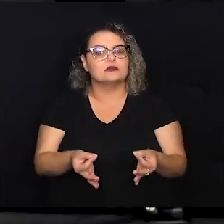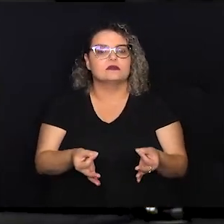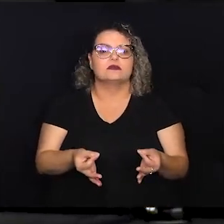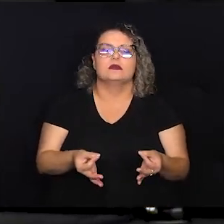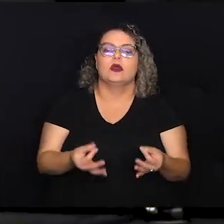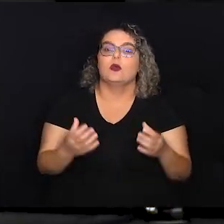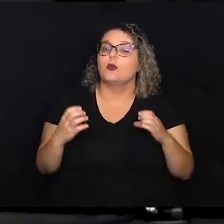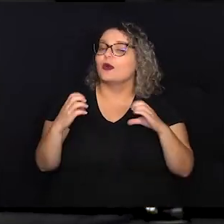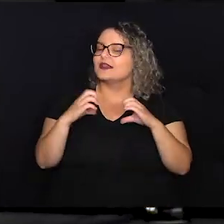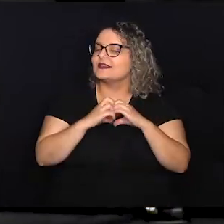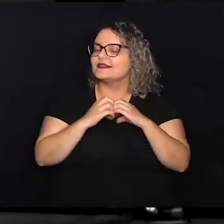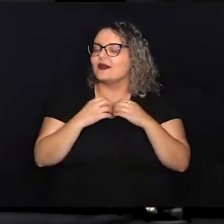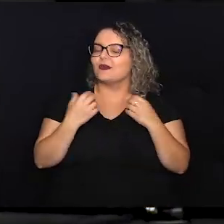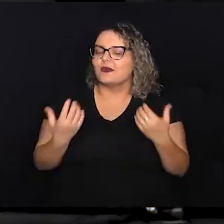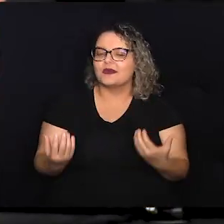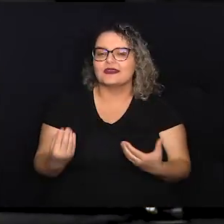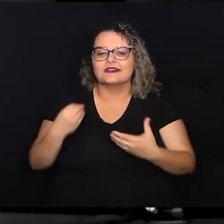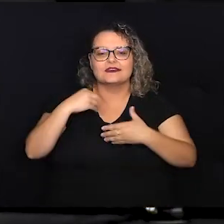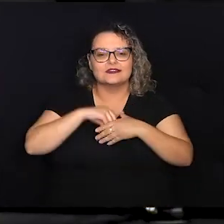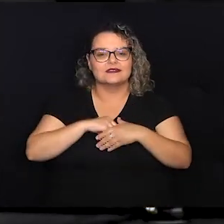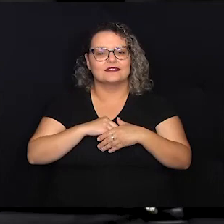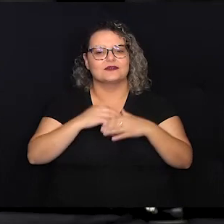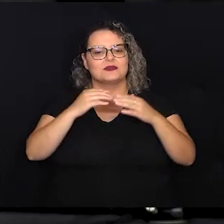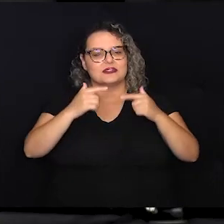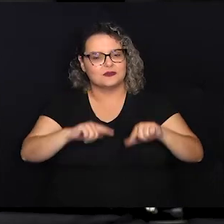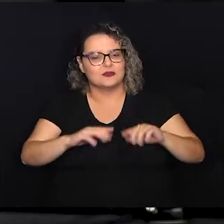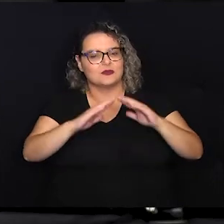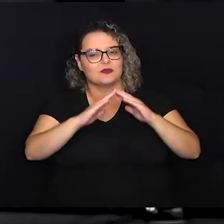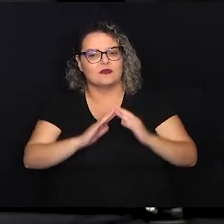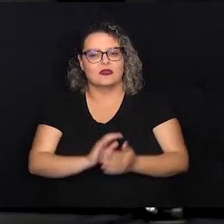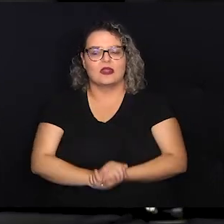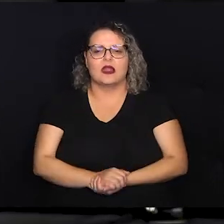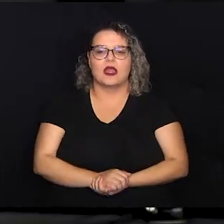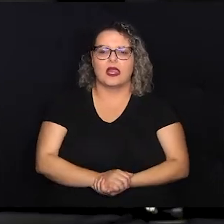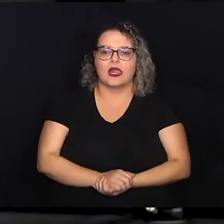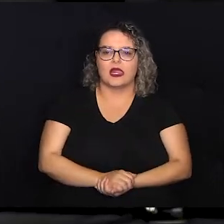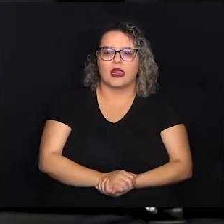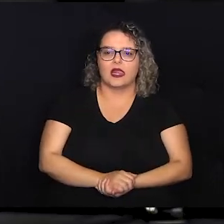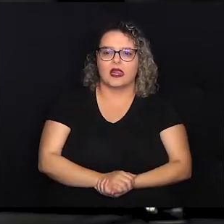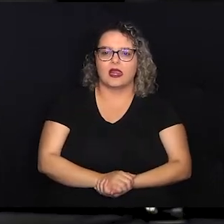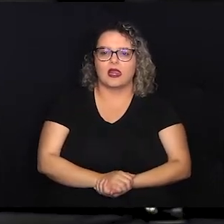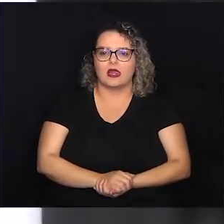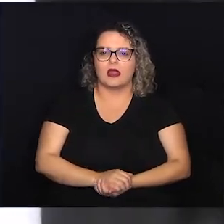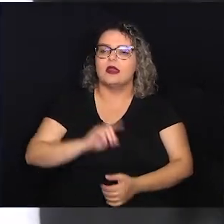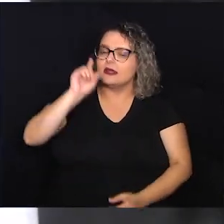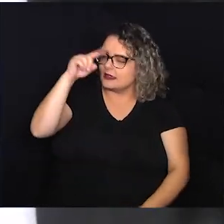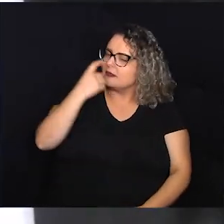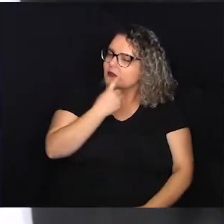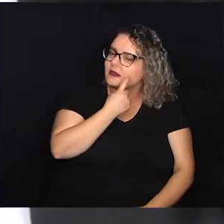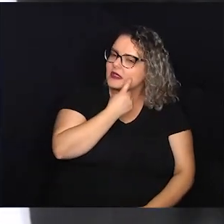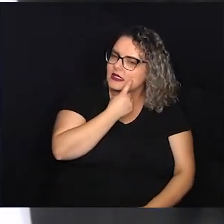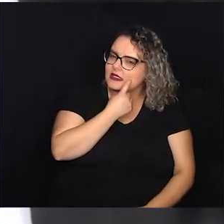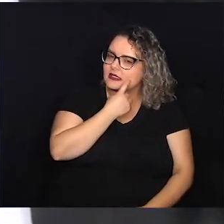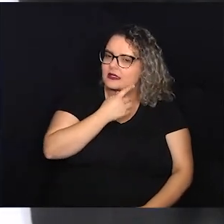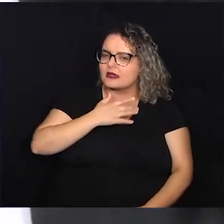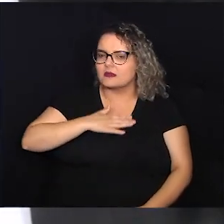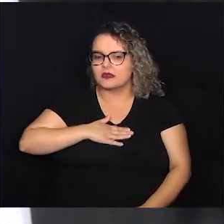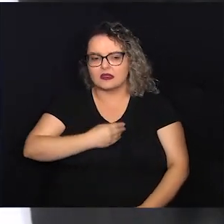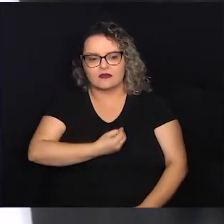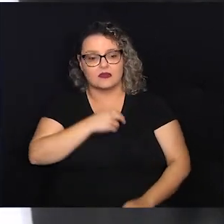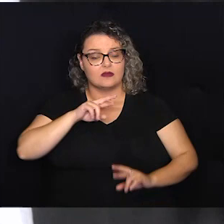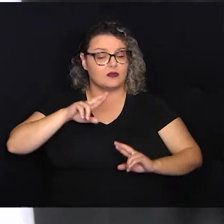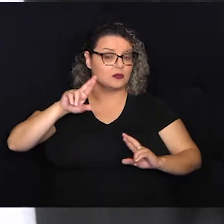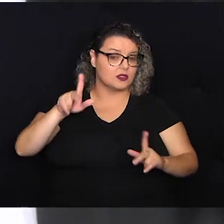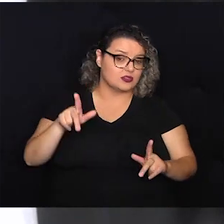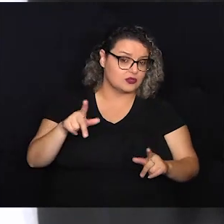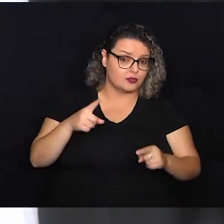família simples, com tanto esse amor que você tem por esse lugar onde você morou? Mirna,